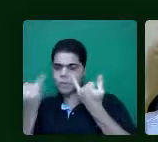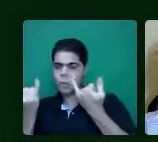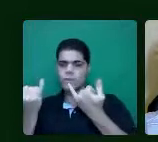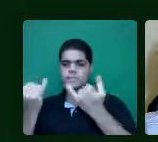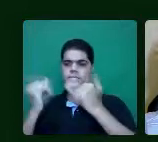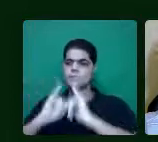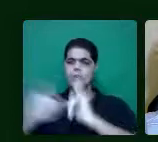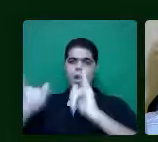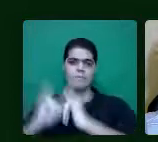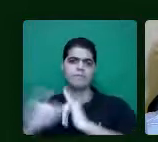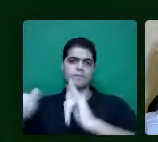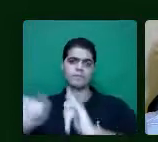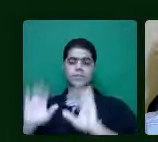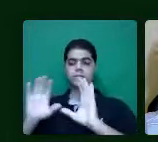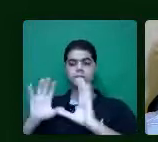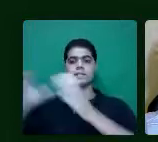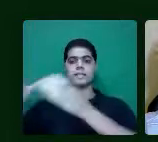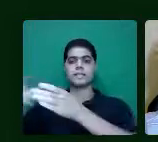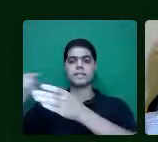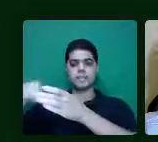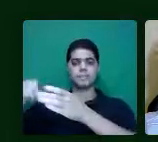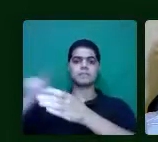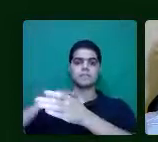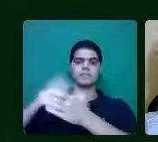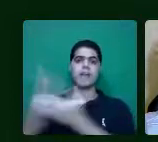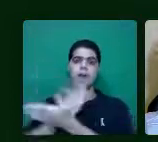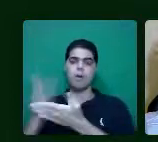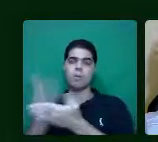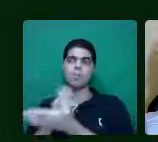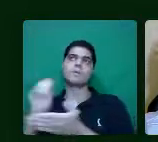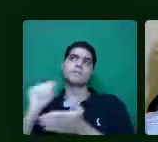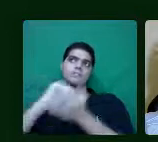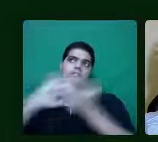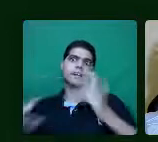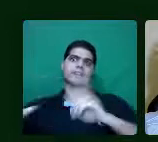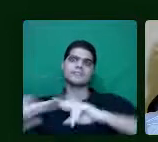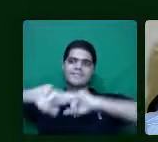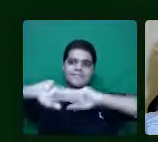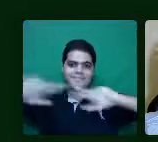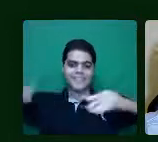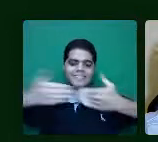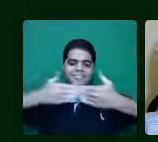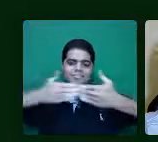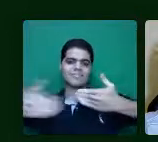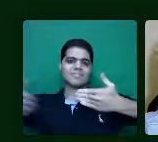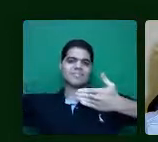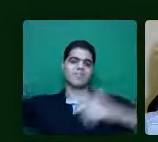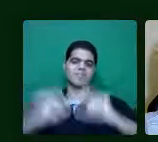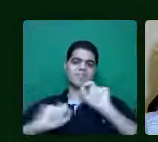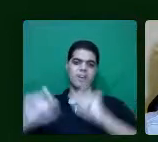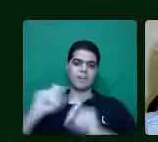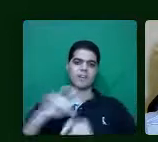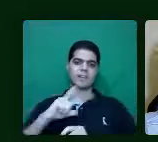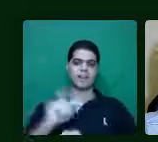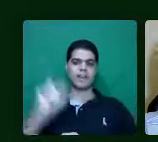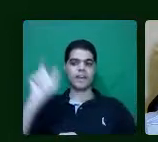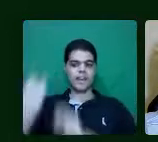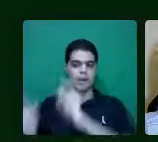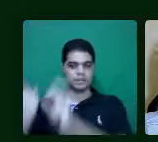elas vão precisar fazer algumas entregas, algumas atividades parciais ao longo da maratona. E essas atividades parciais, eles precisam,